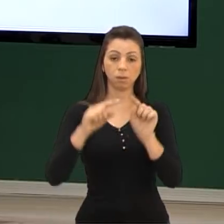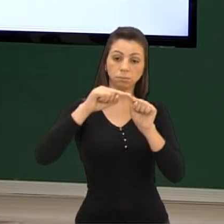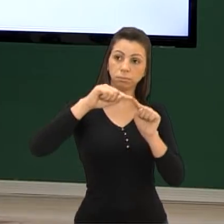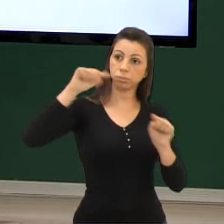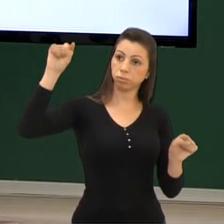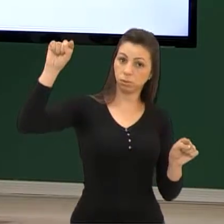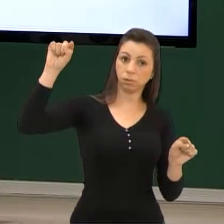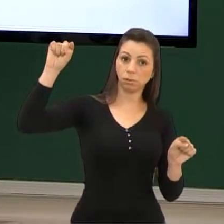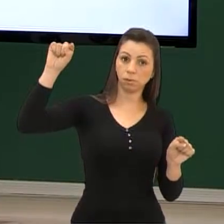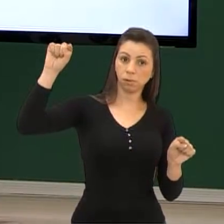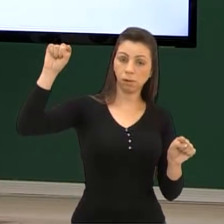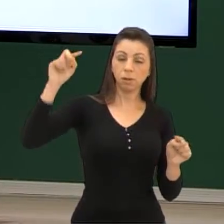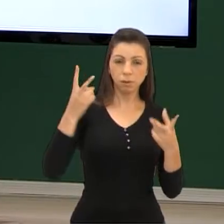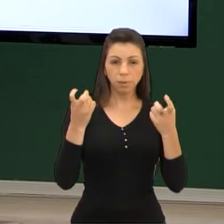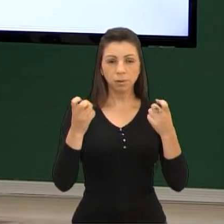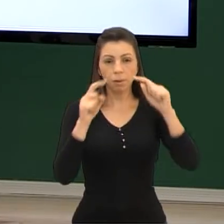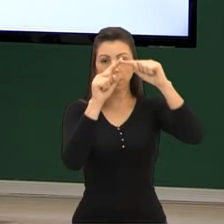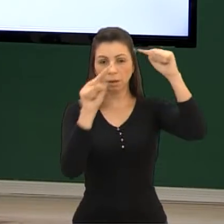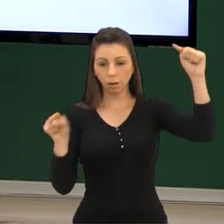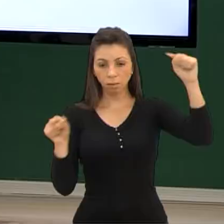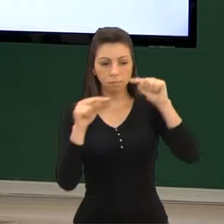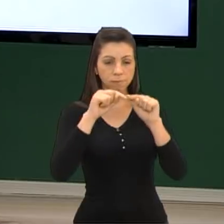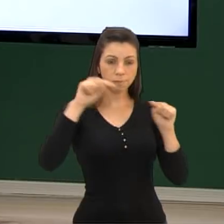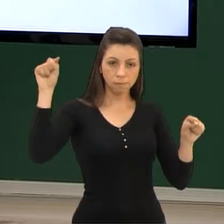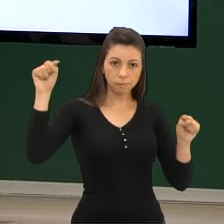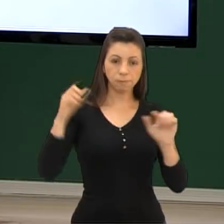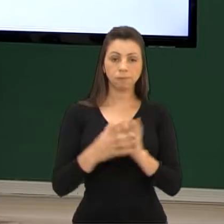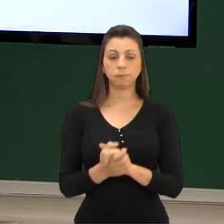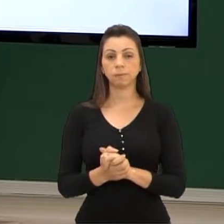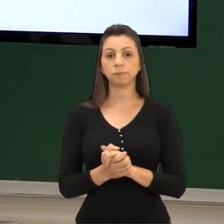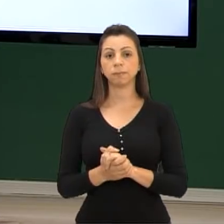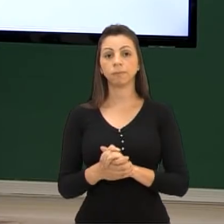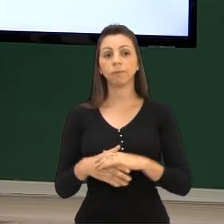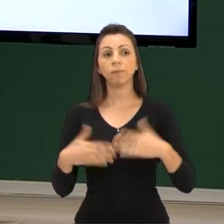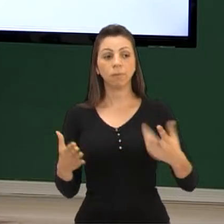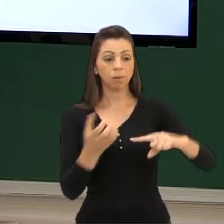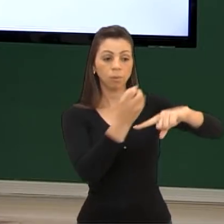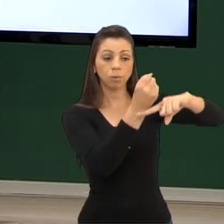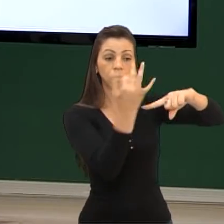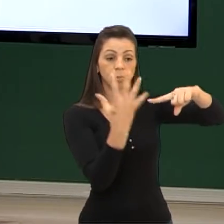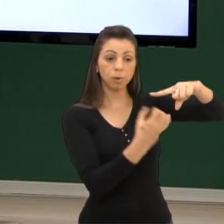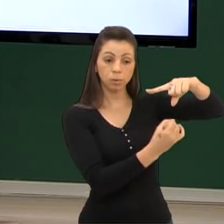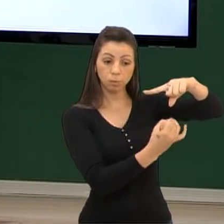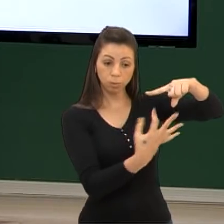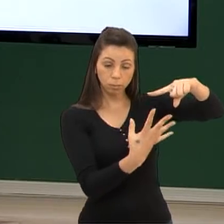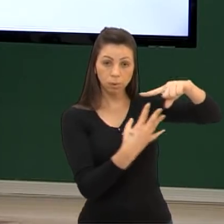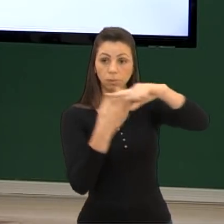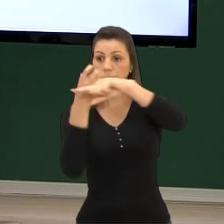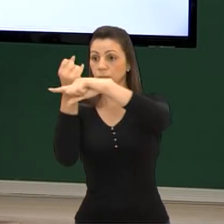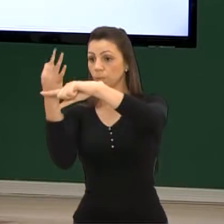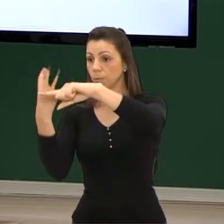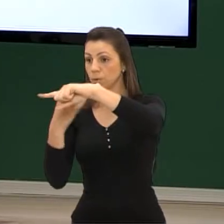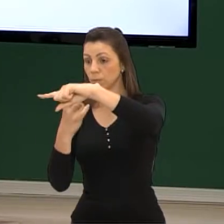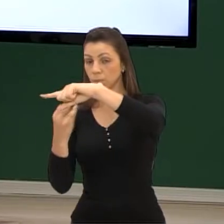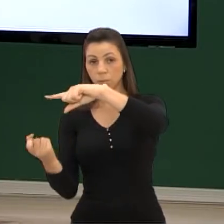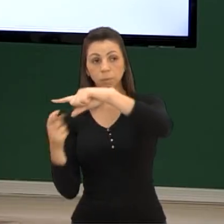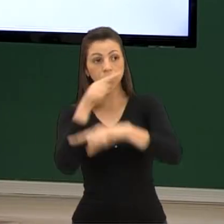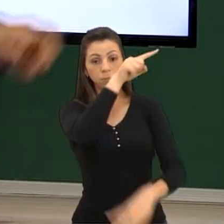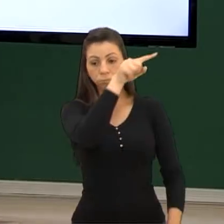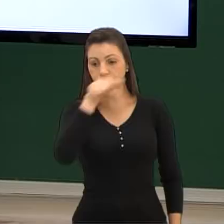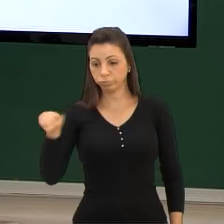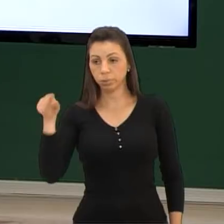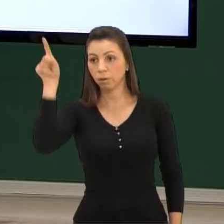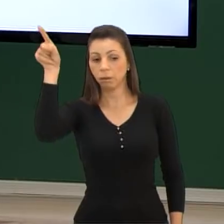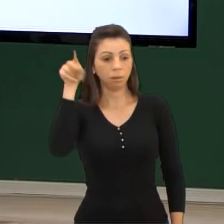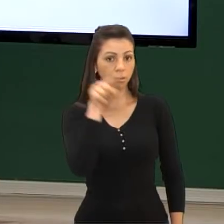aqui. Então, seria representado de 1 está para 50 mil igual a 1.000 está